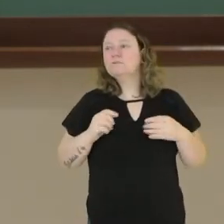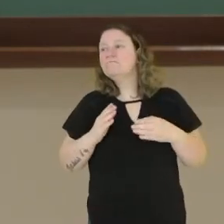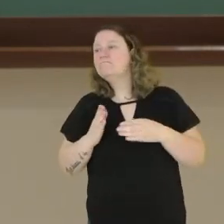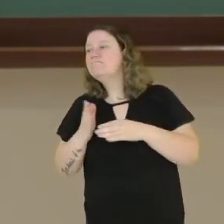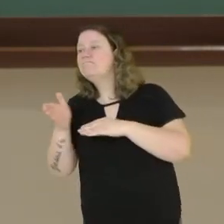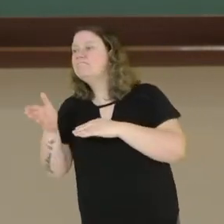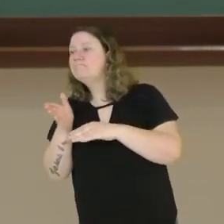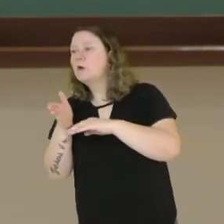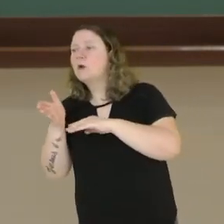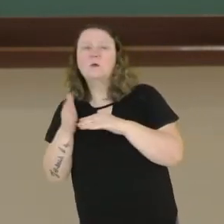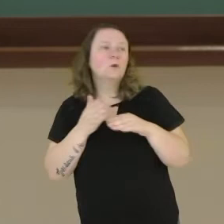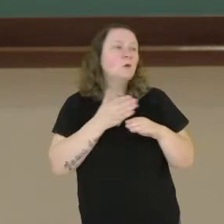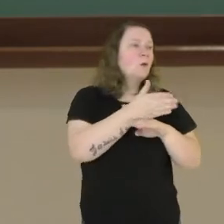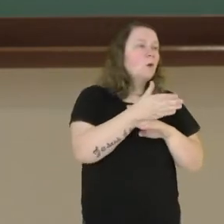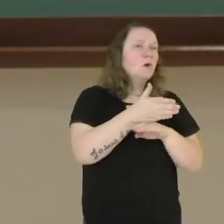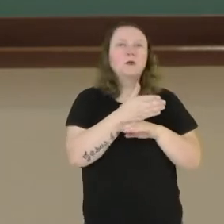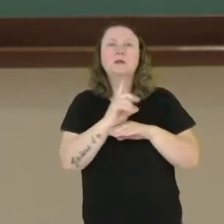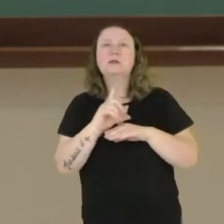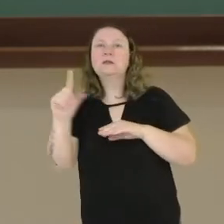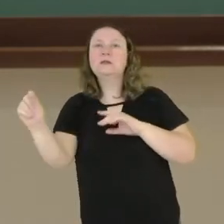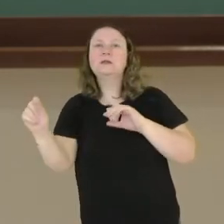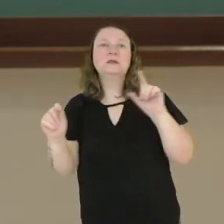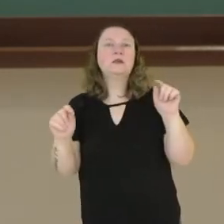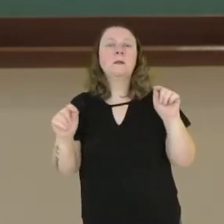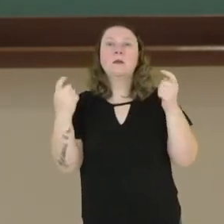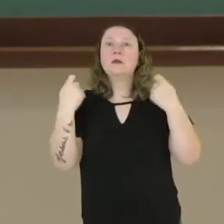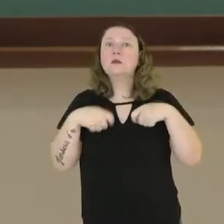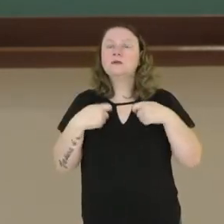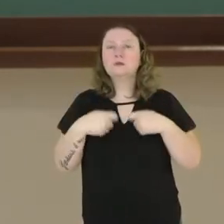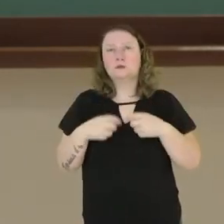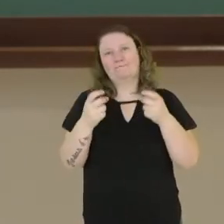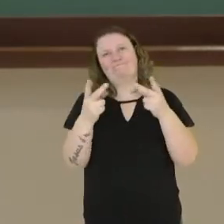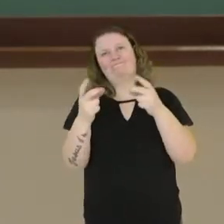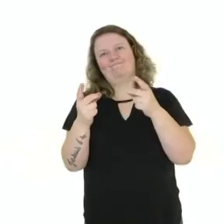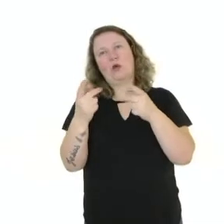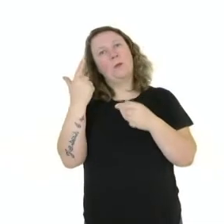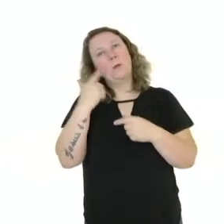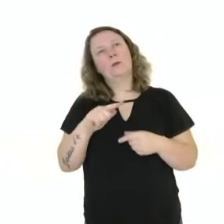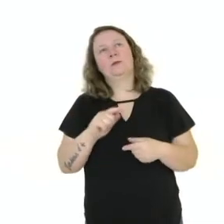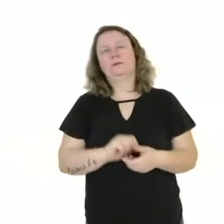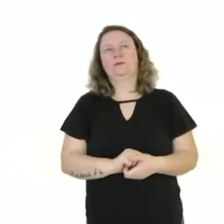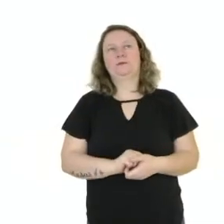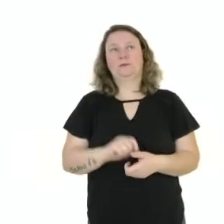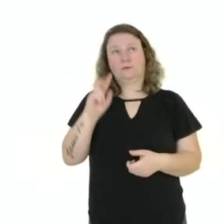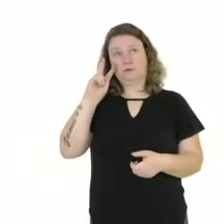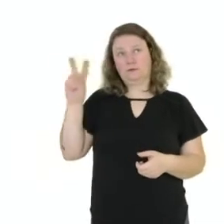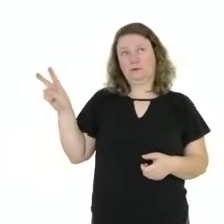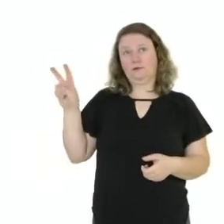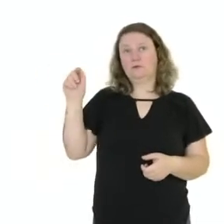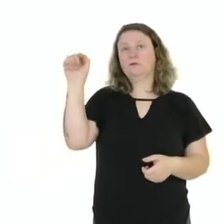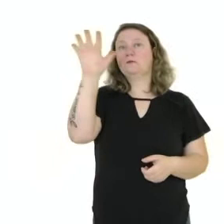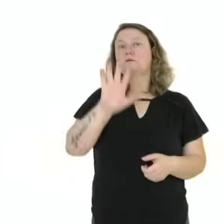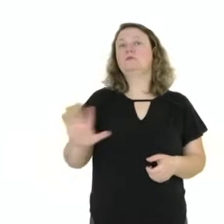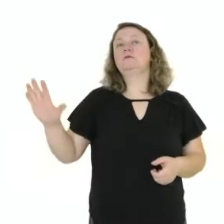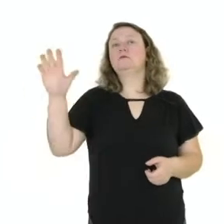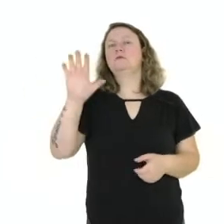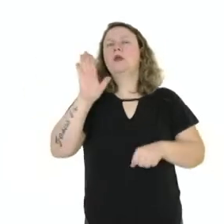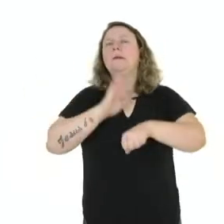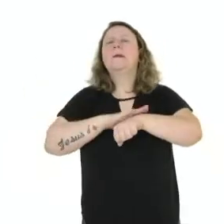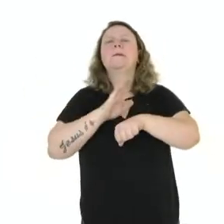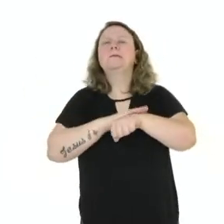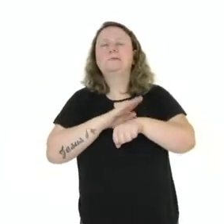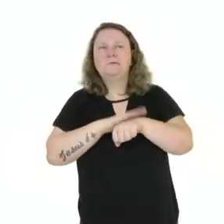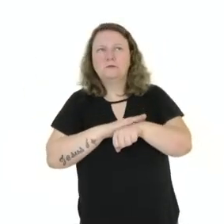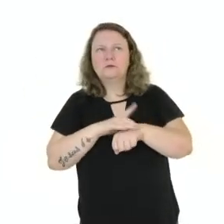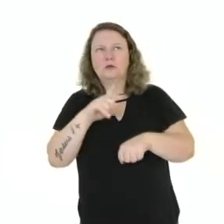né, afora do oceano. Então a gente está vendo aqui a região do que era, como era o mapa daquele momento, né? Então